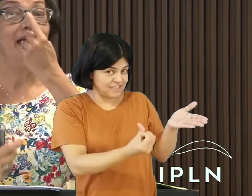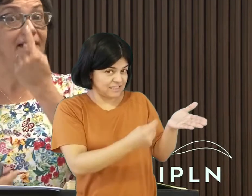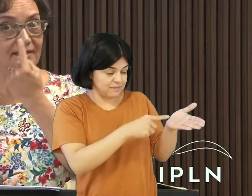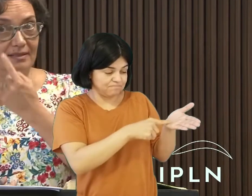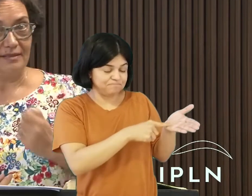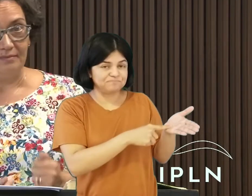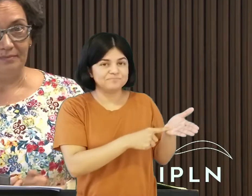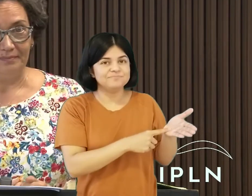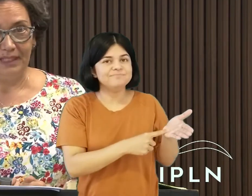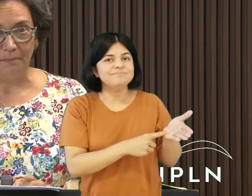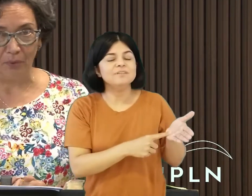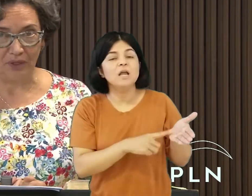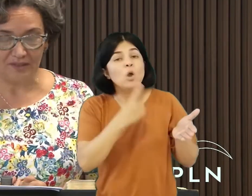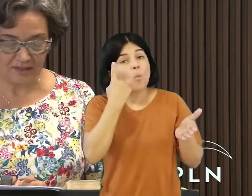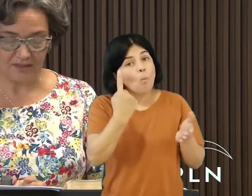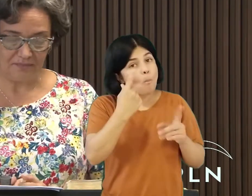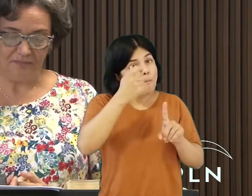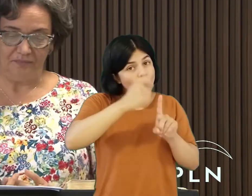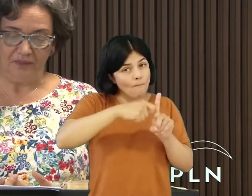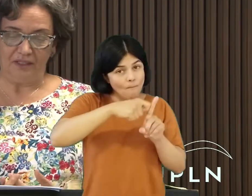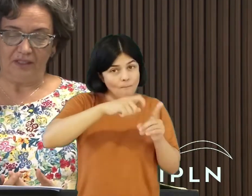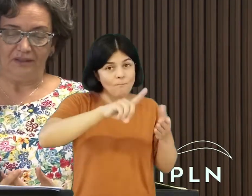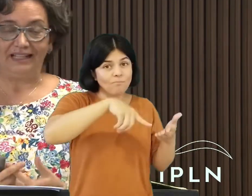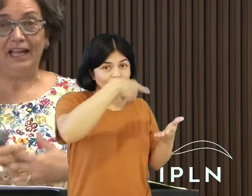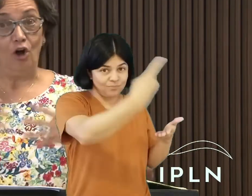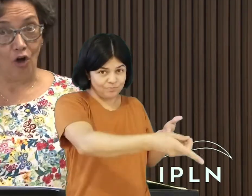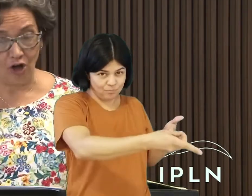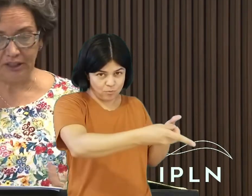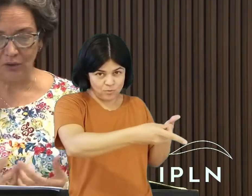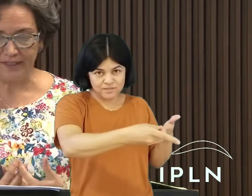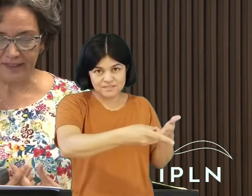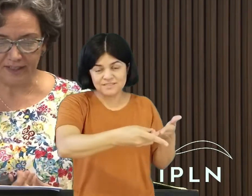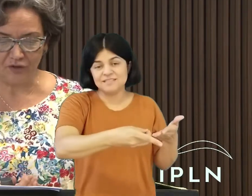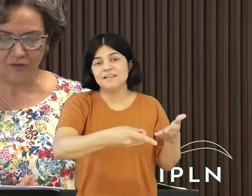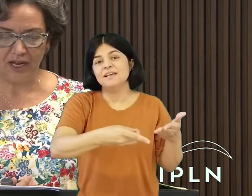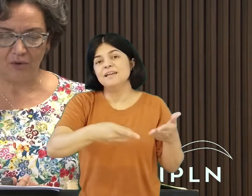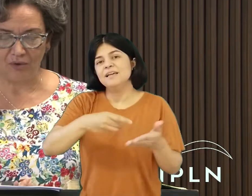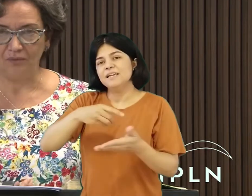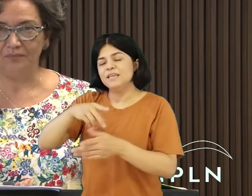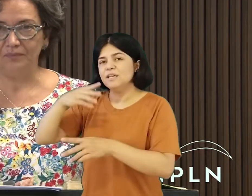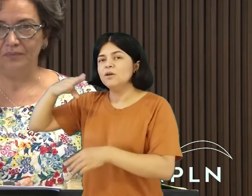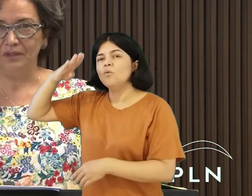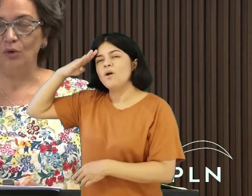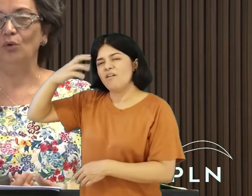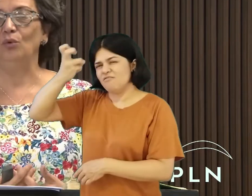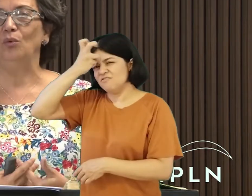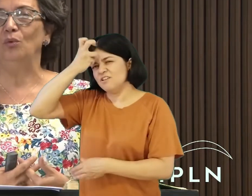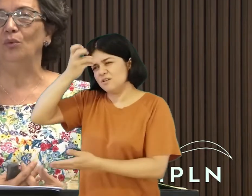Um mês depois da derrota do exército de Faraó,